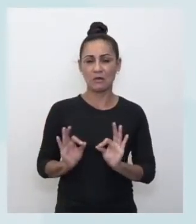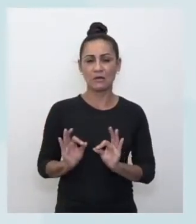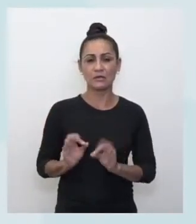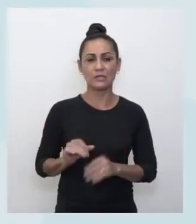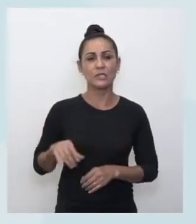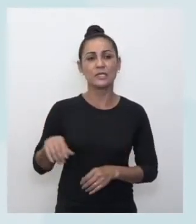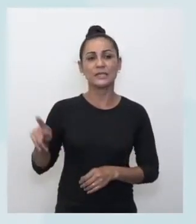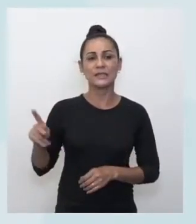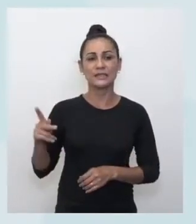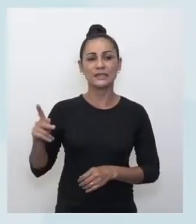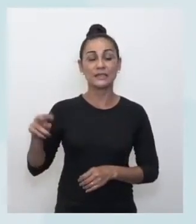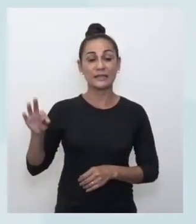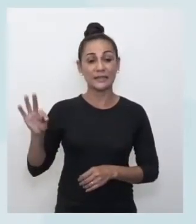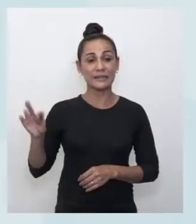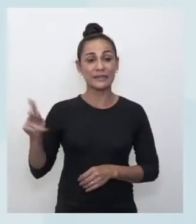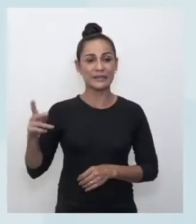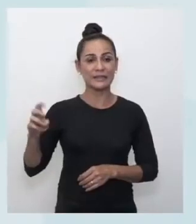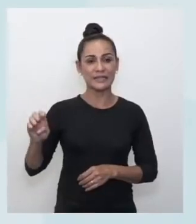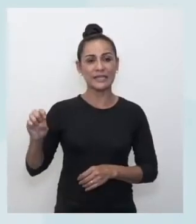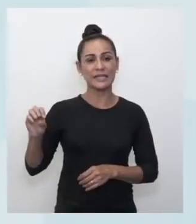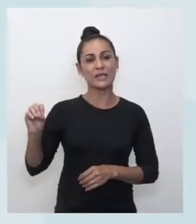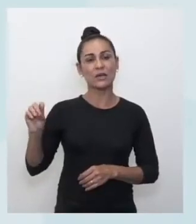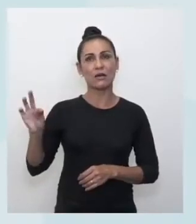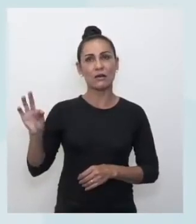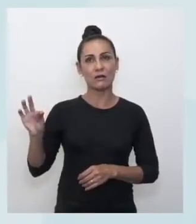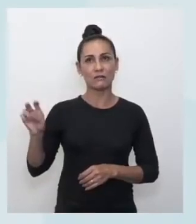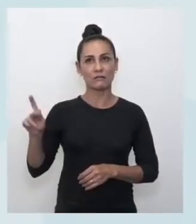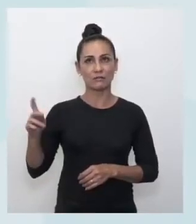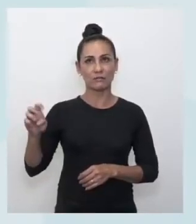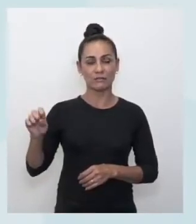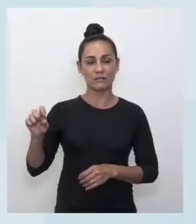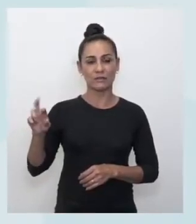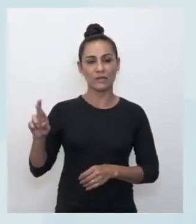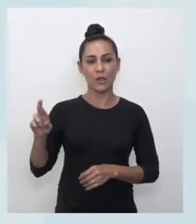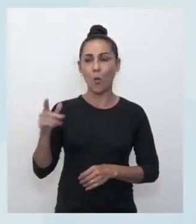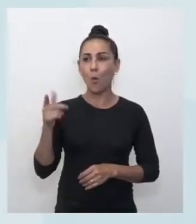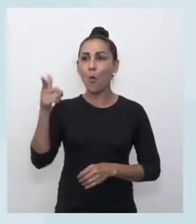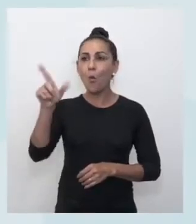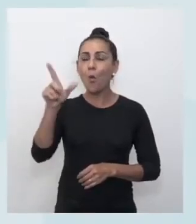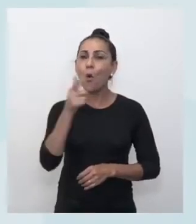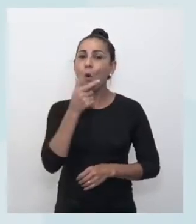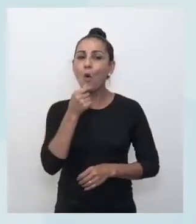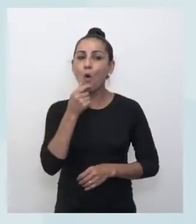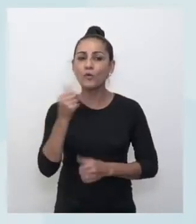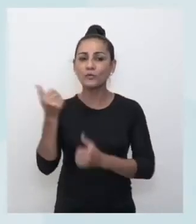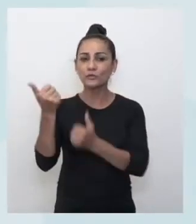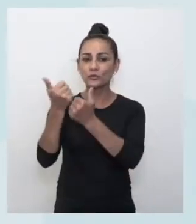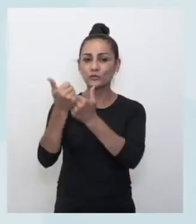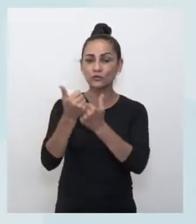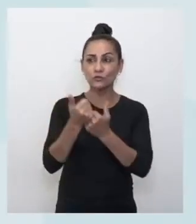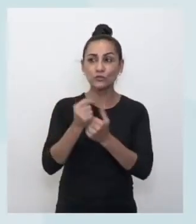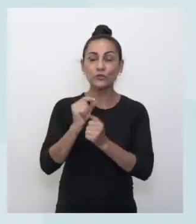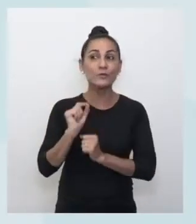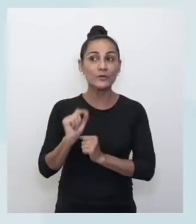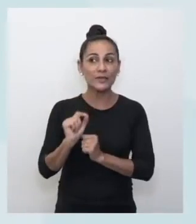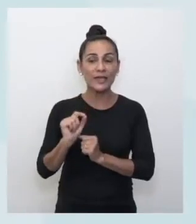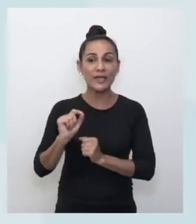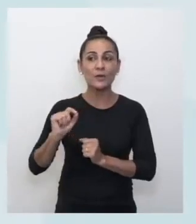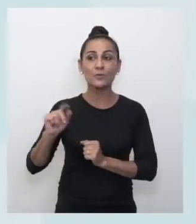guy, o outro cara. Vamos lá de novo, substituir aqui por he. Então, eu